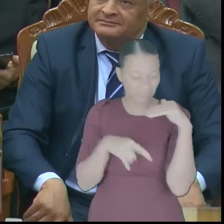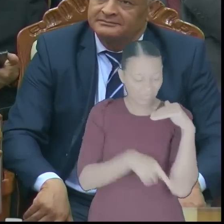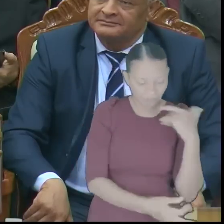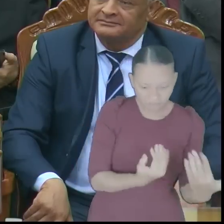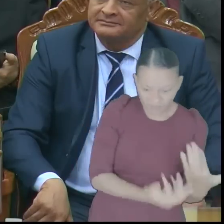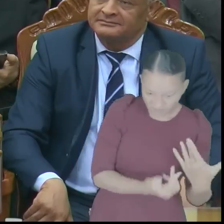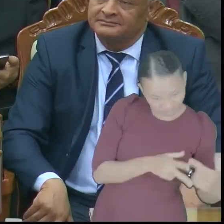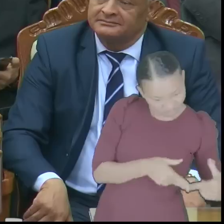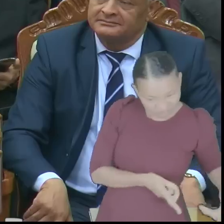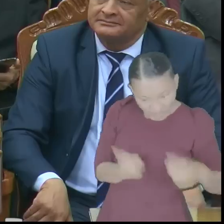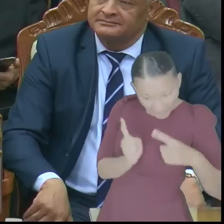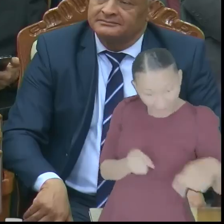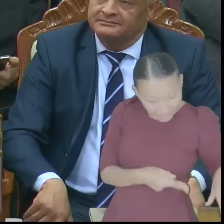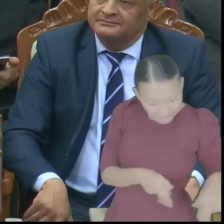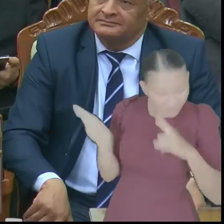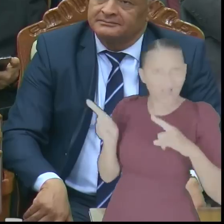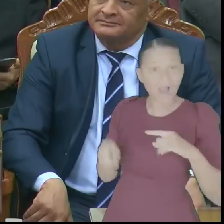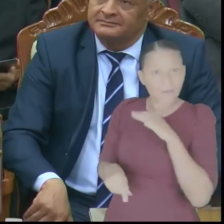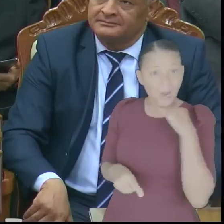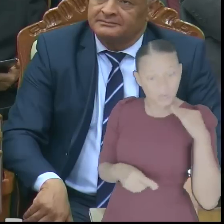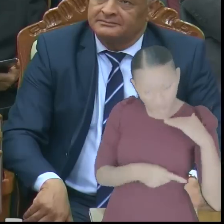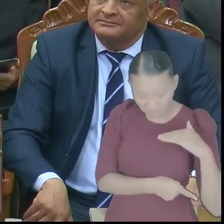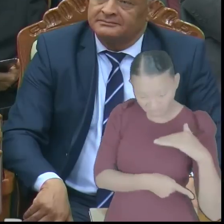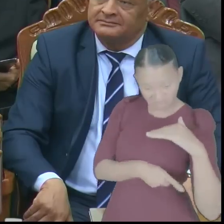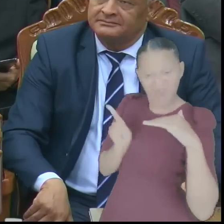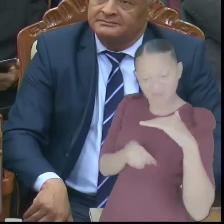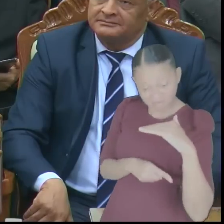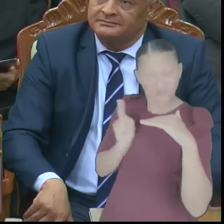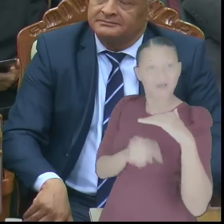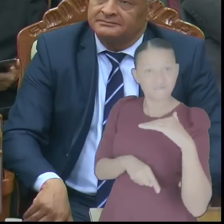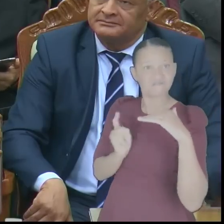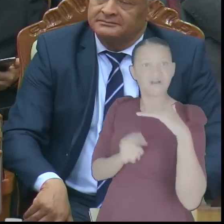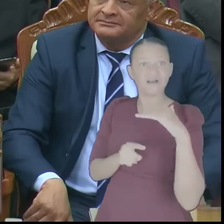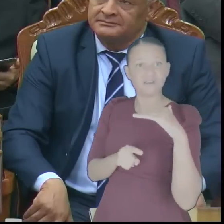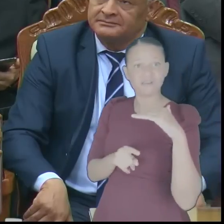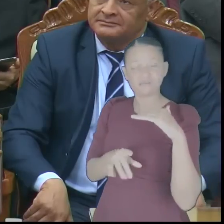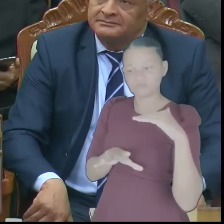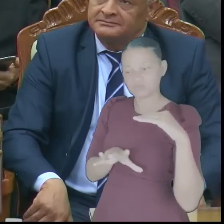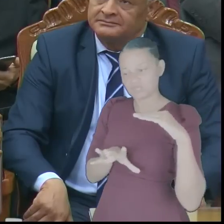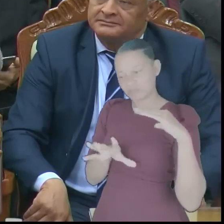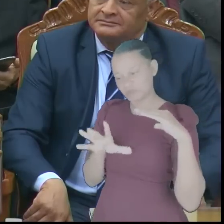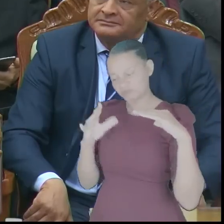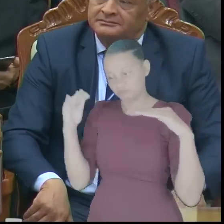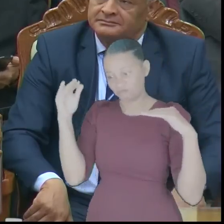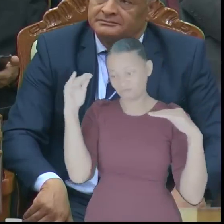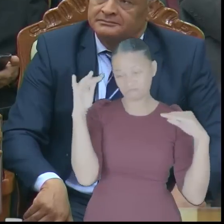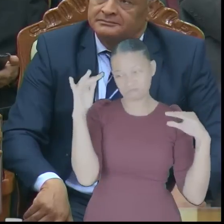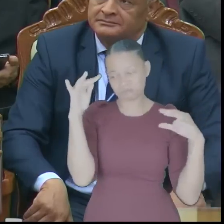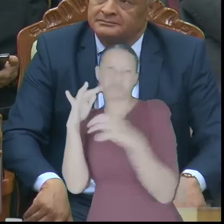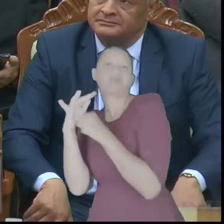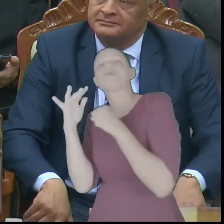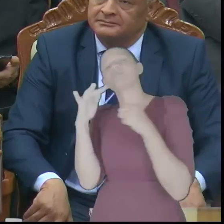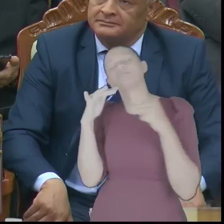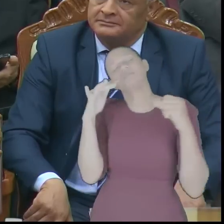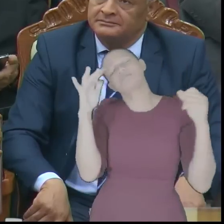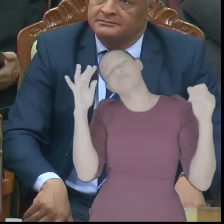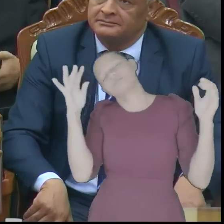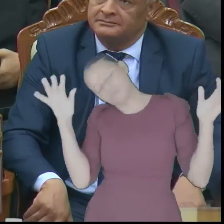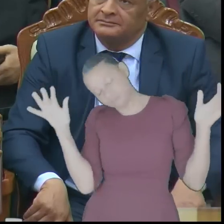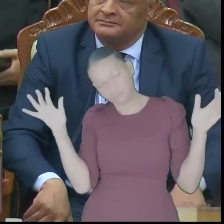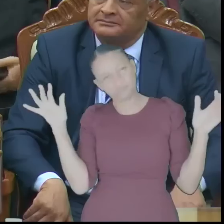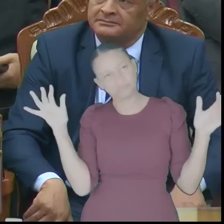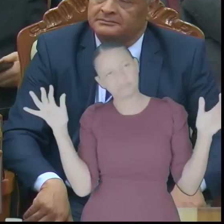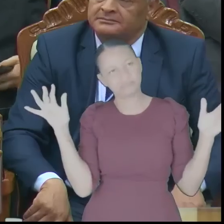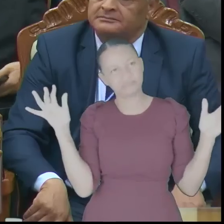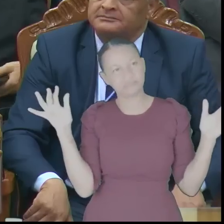engolir. Quando Jesus diz: eu rendo o meu espírito à morte, toma. O problema é, o que acontece quando tu